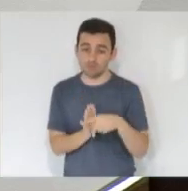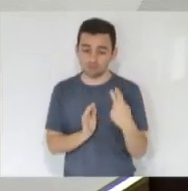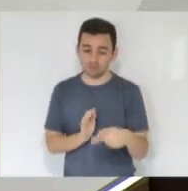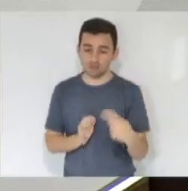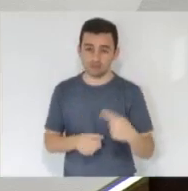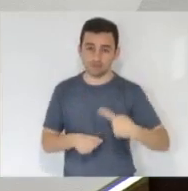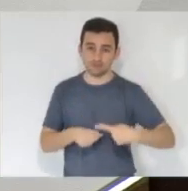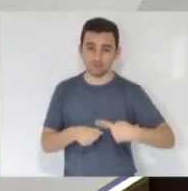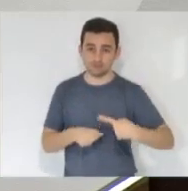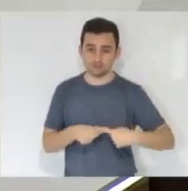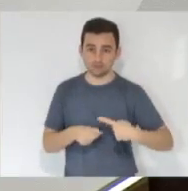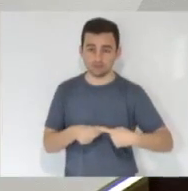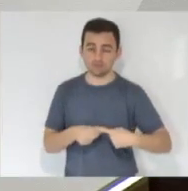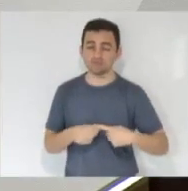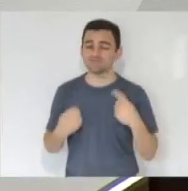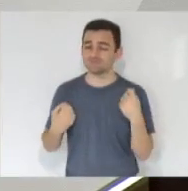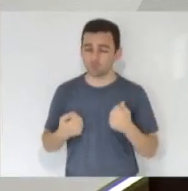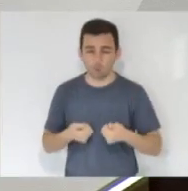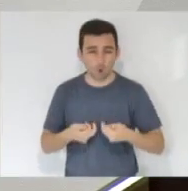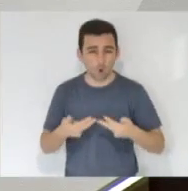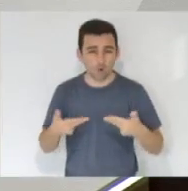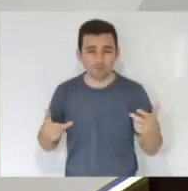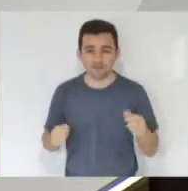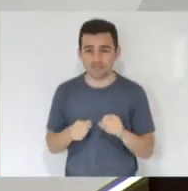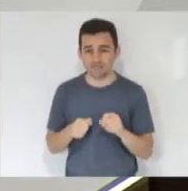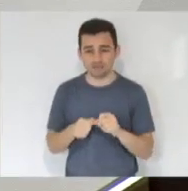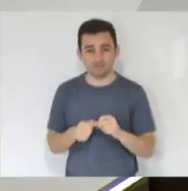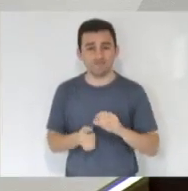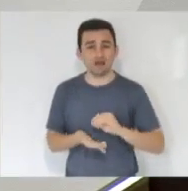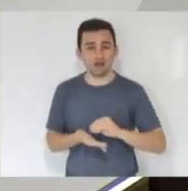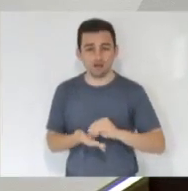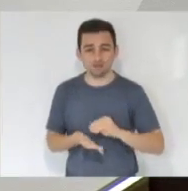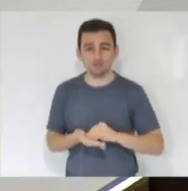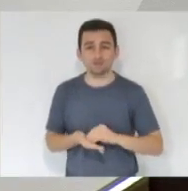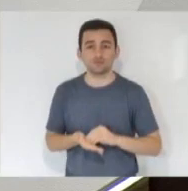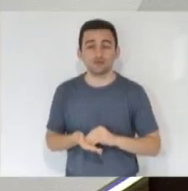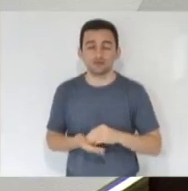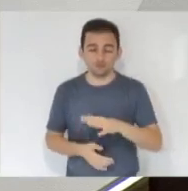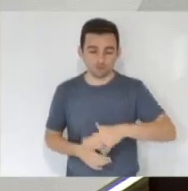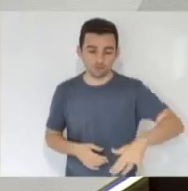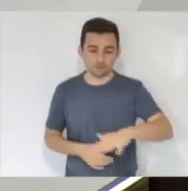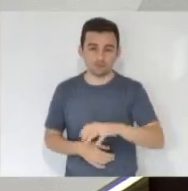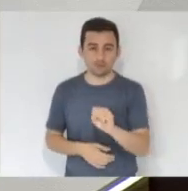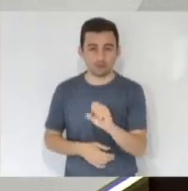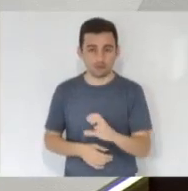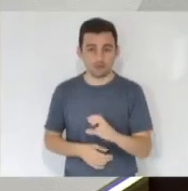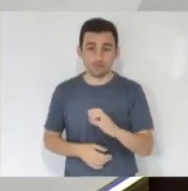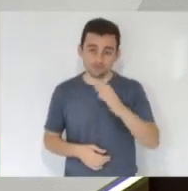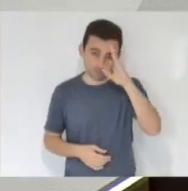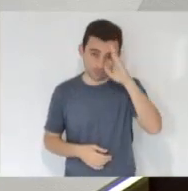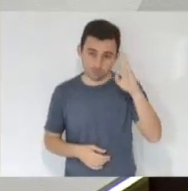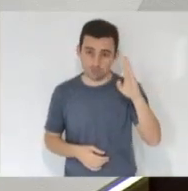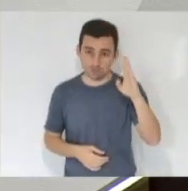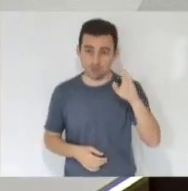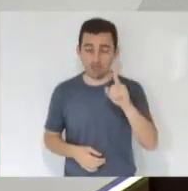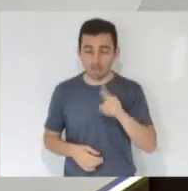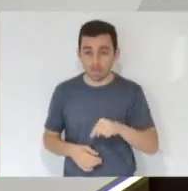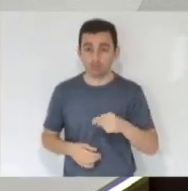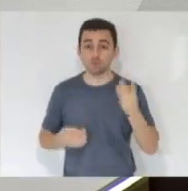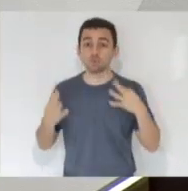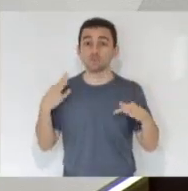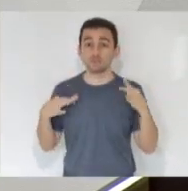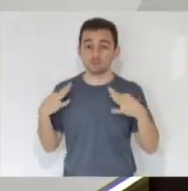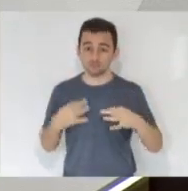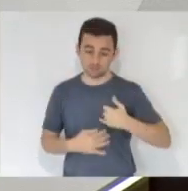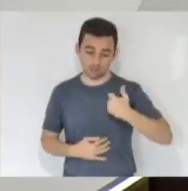tem muita coisa para fazer em termos de turismo em Santa Catarina, principalmente do turista mais 60, esse